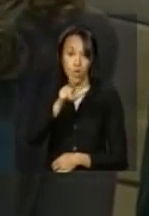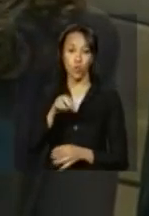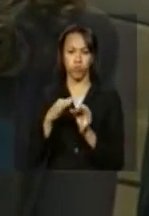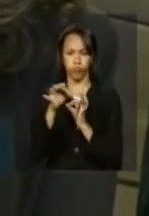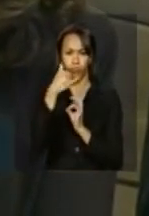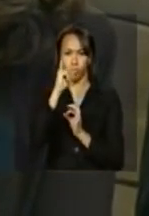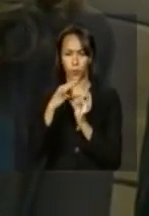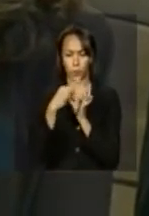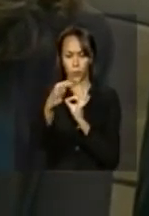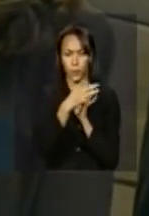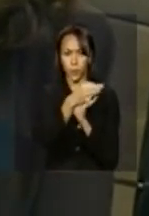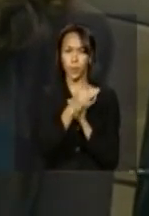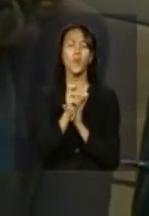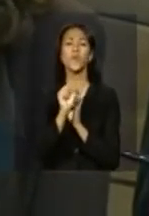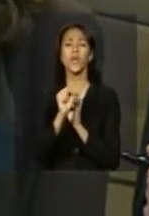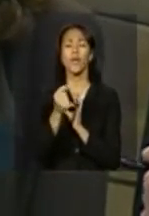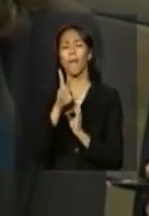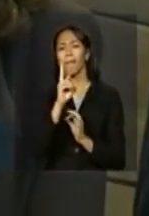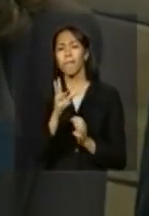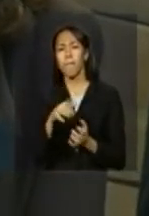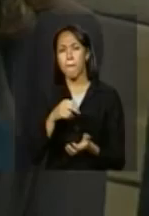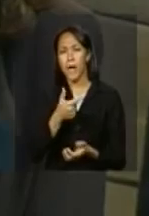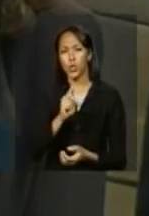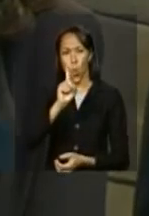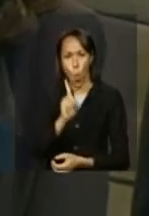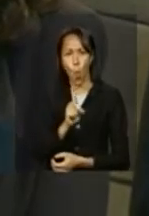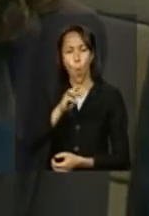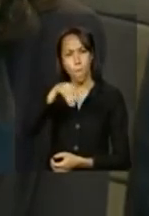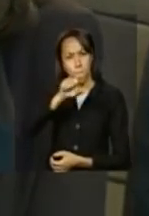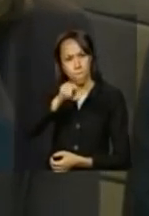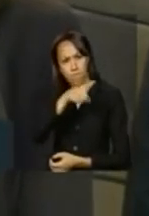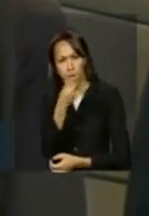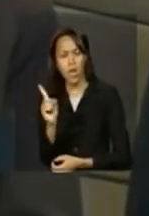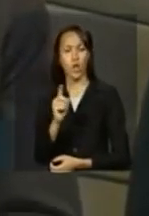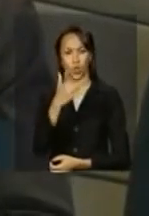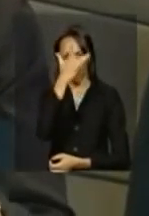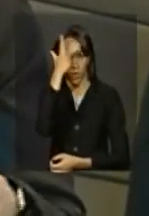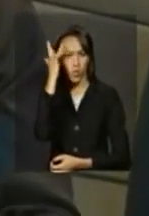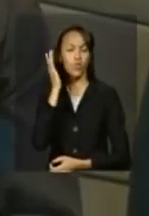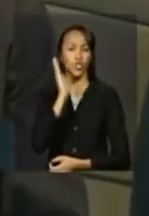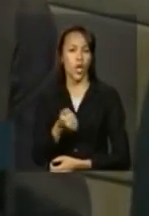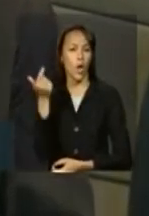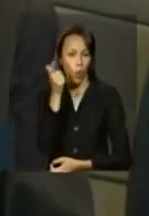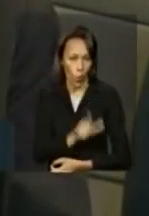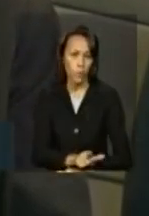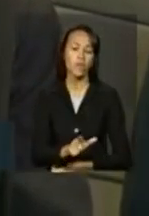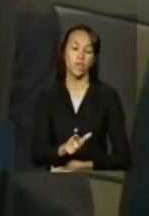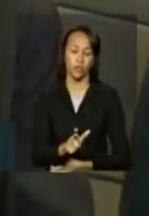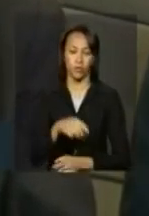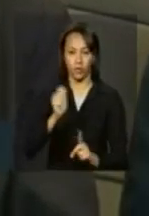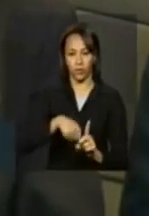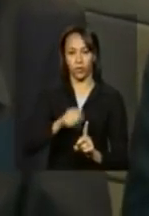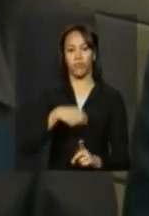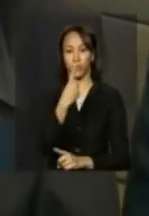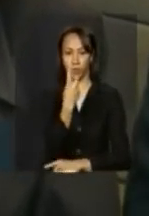que representa quase cerca de 1 milhão de pessoas atendidas nesses últimos 18